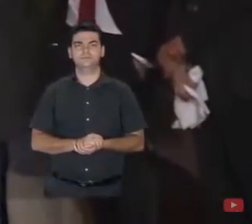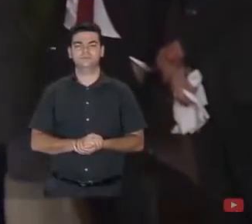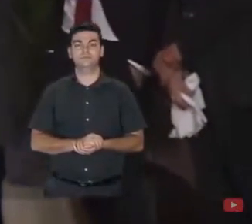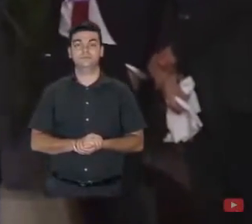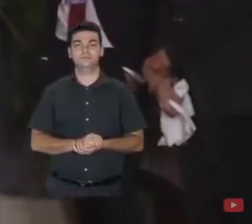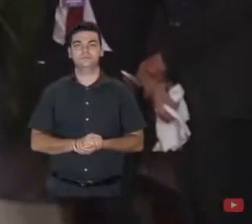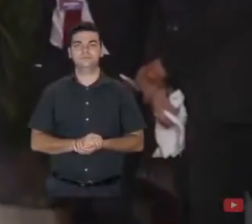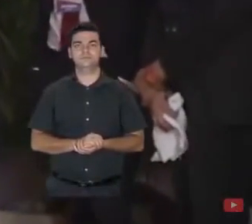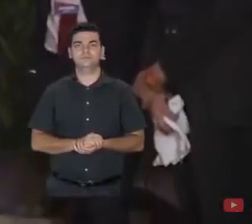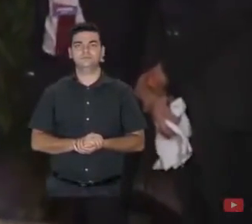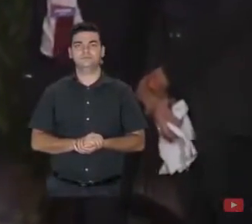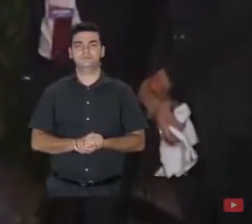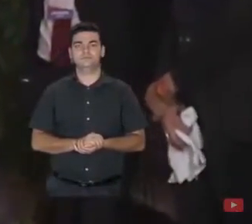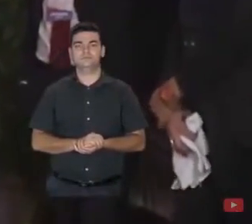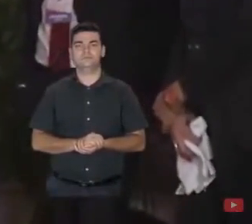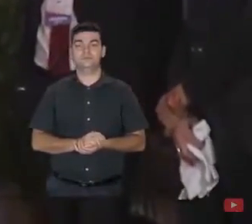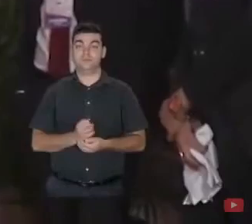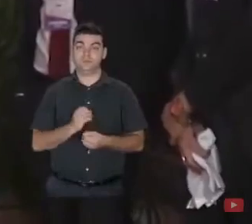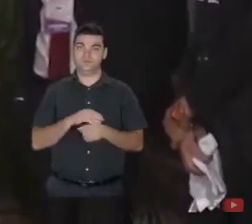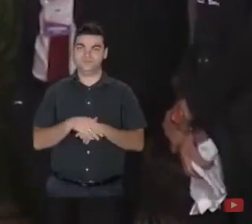Boa noite, ministro.